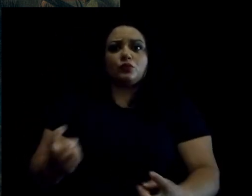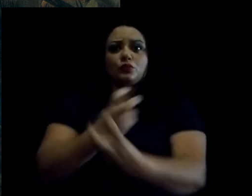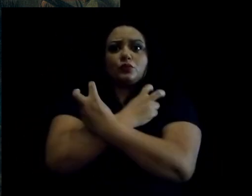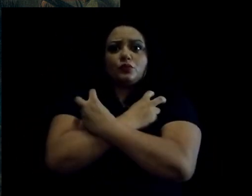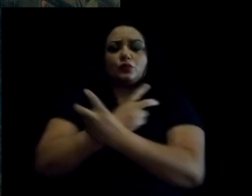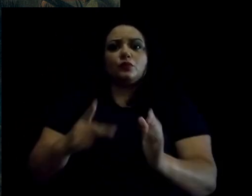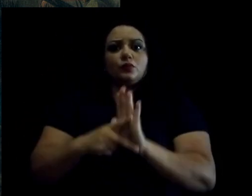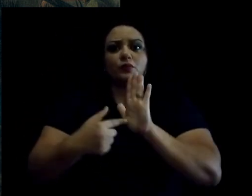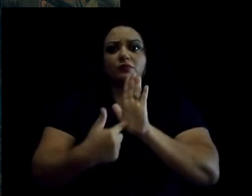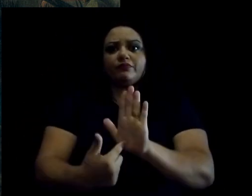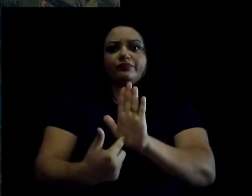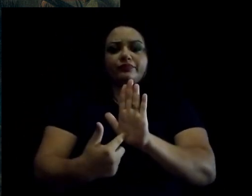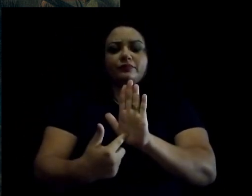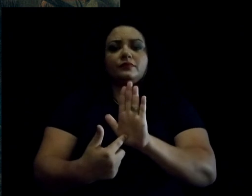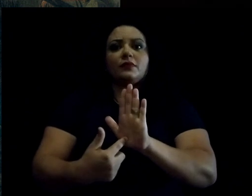notados.